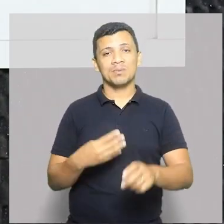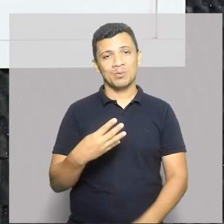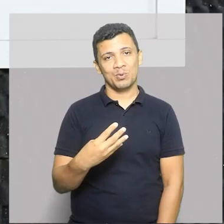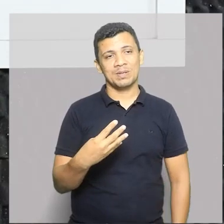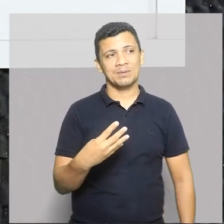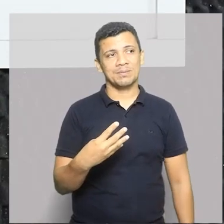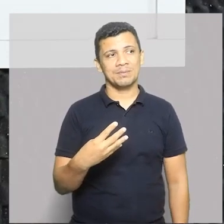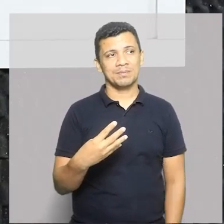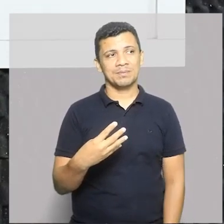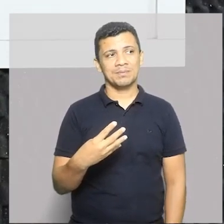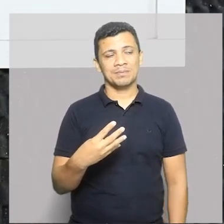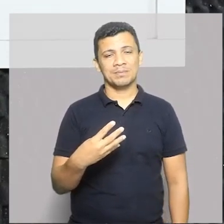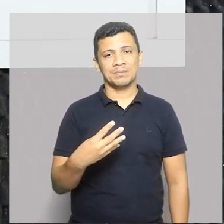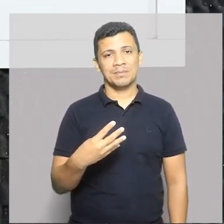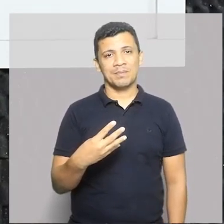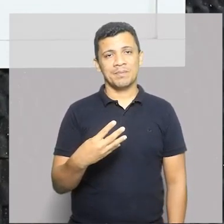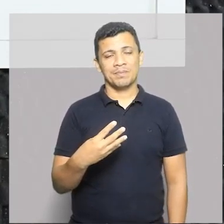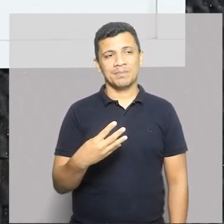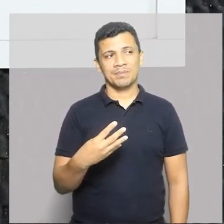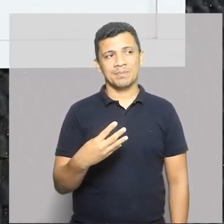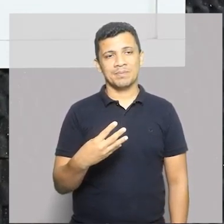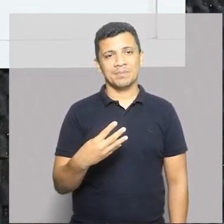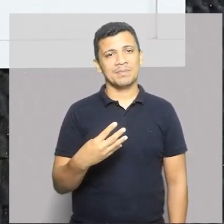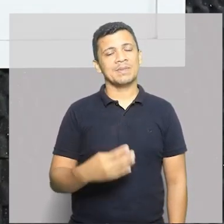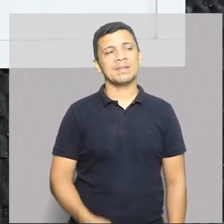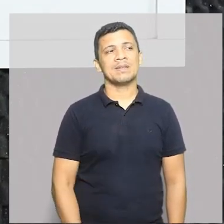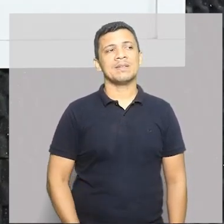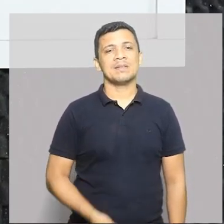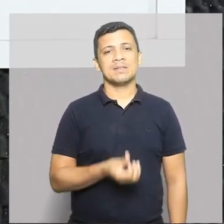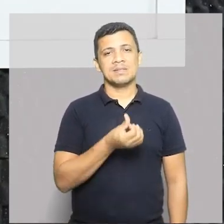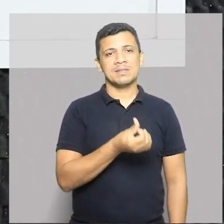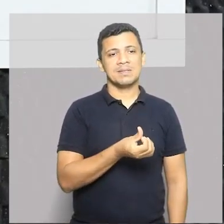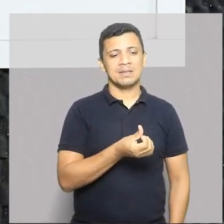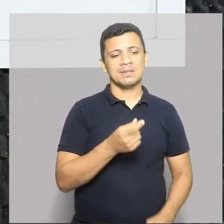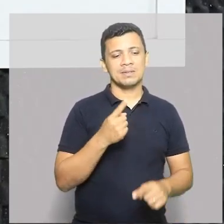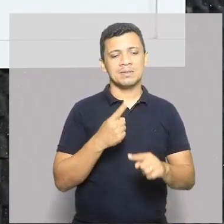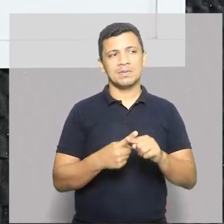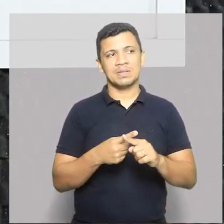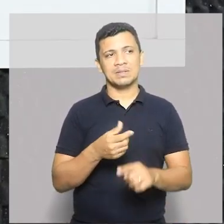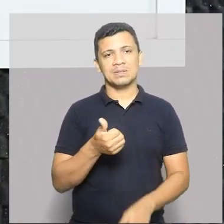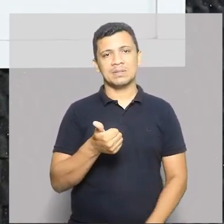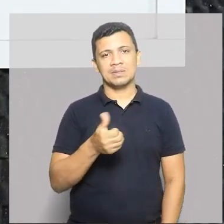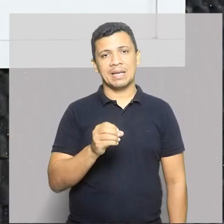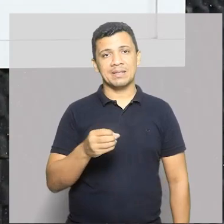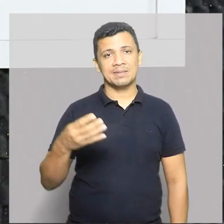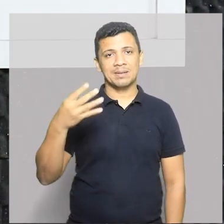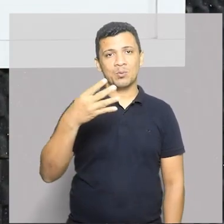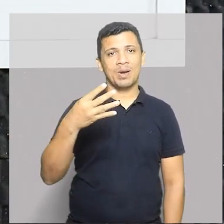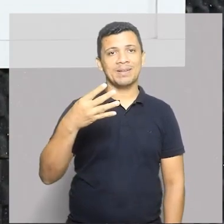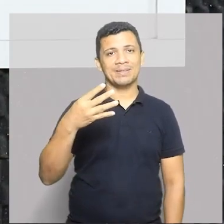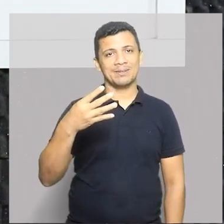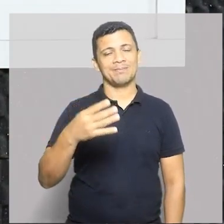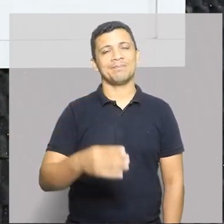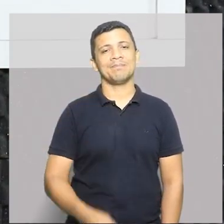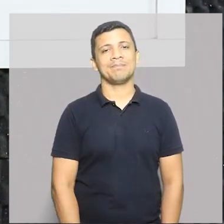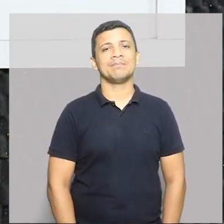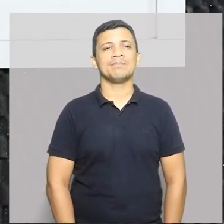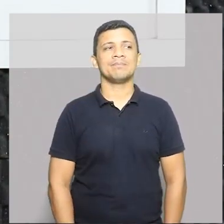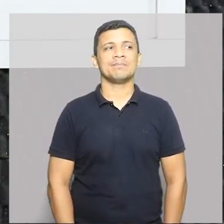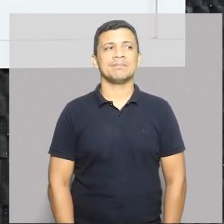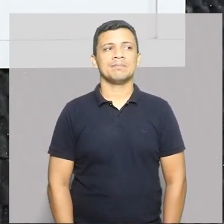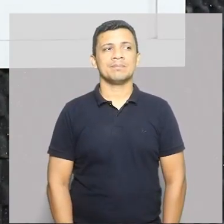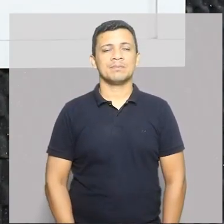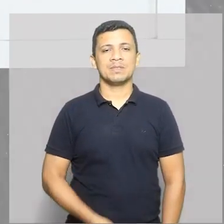ó, o expoentezinho da base 10 é 4. Então nós temos aí, ó, como resolução da questão, exatamente